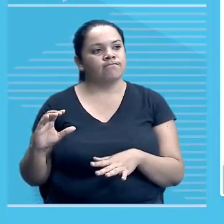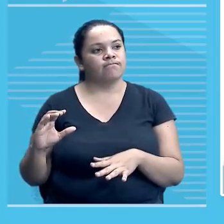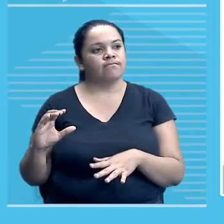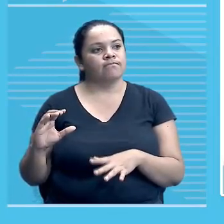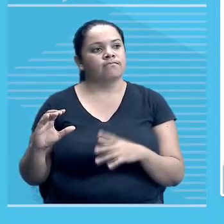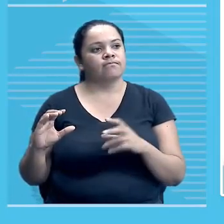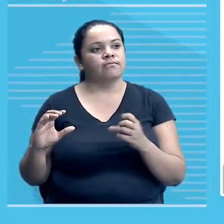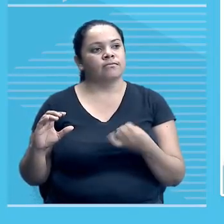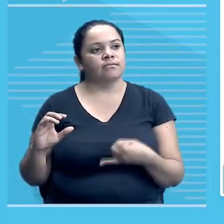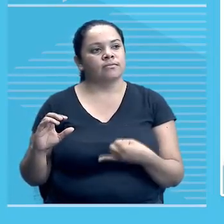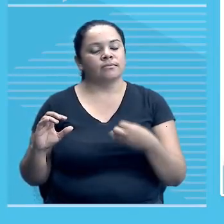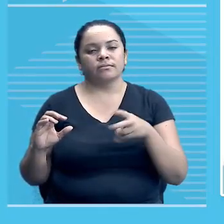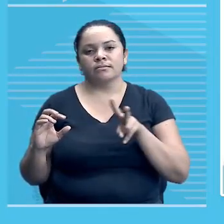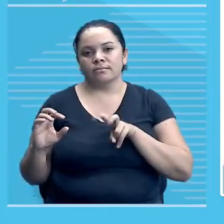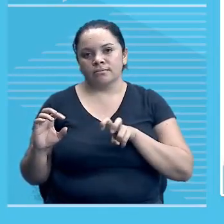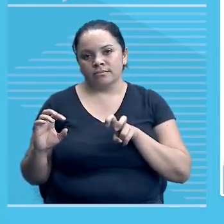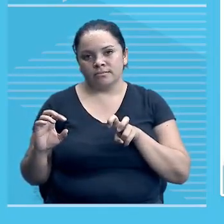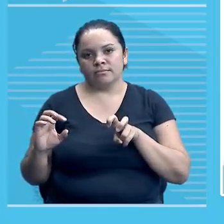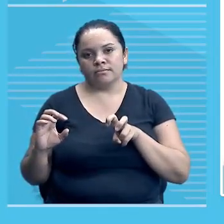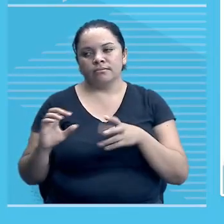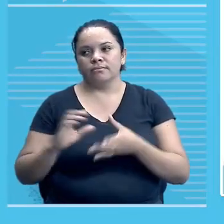igual a menos 5.